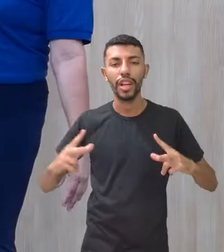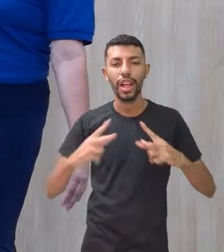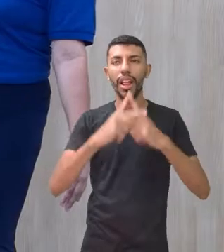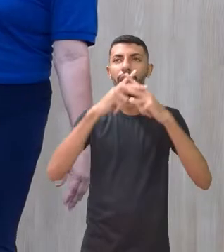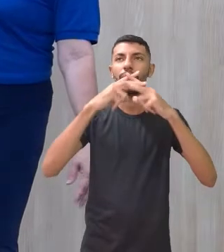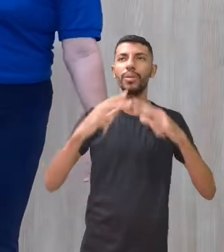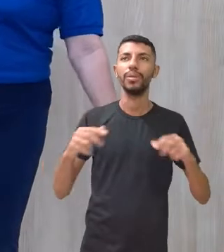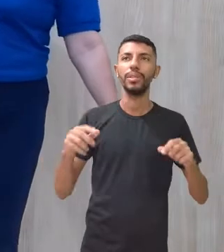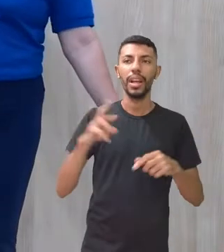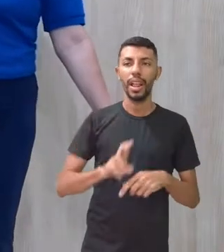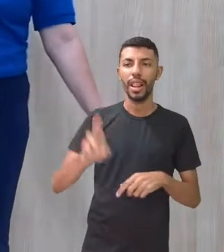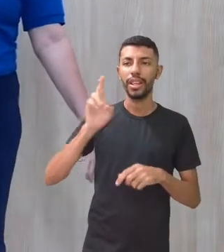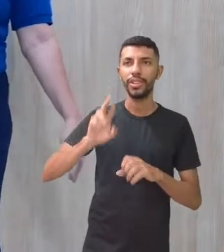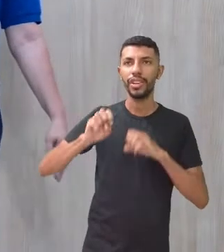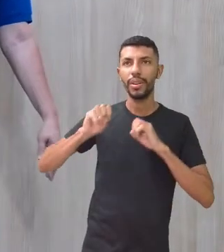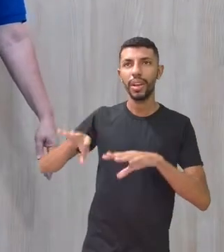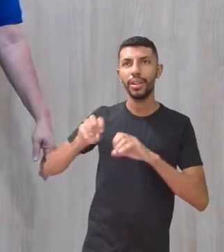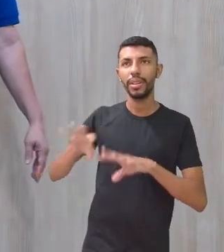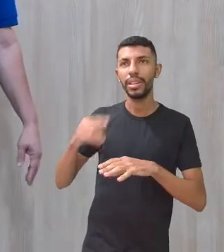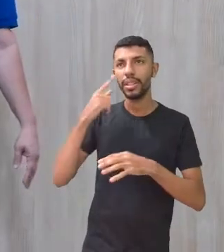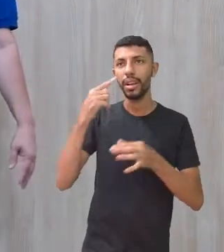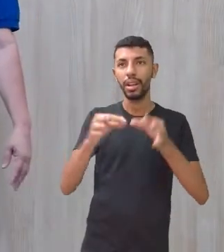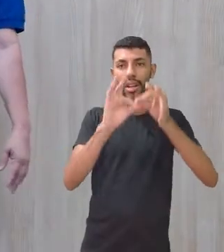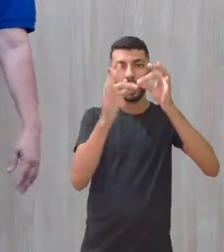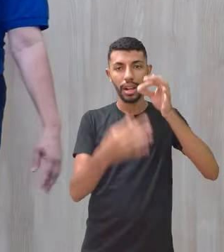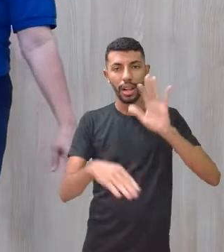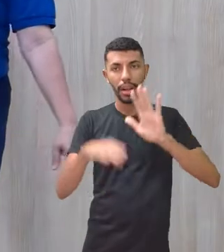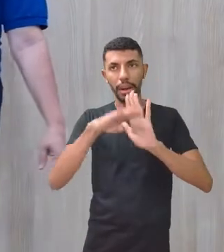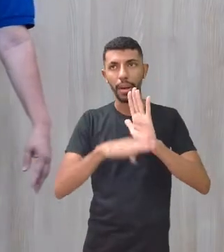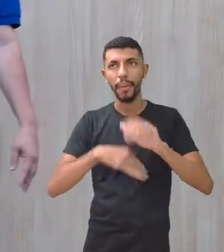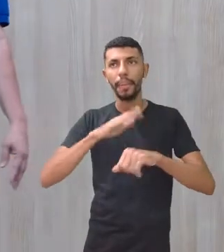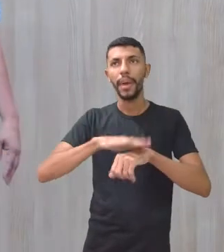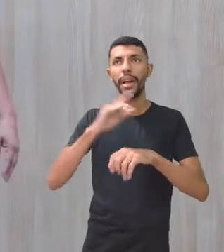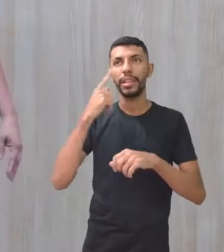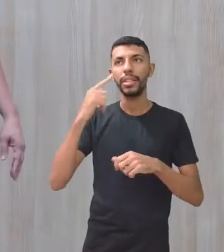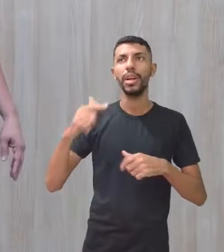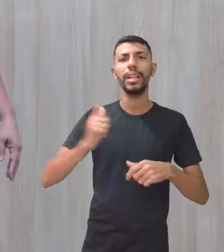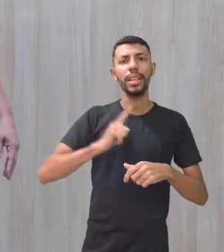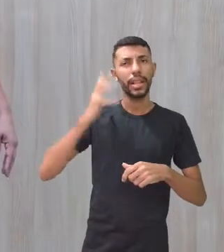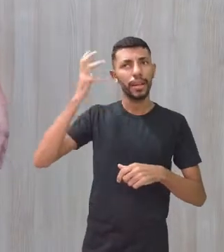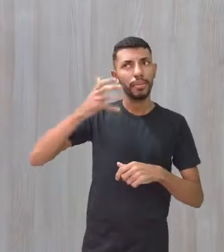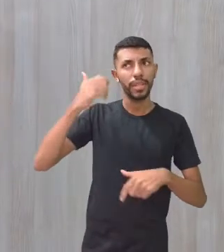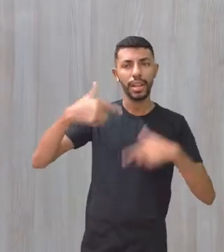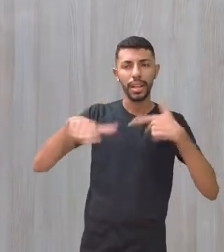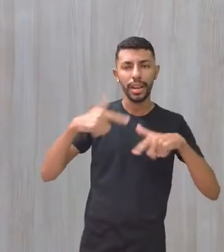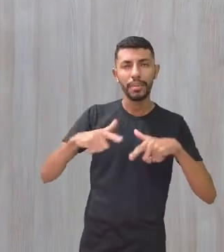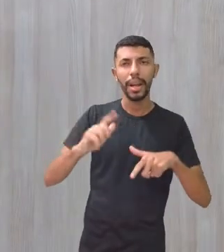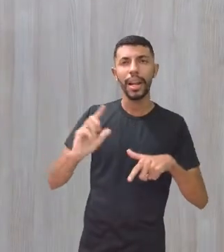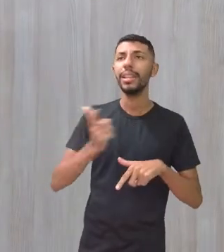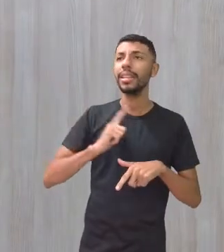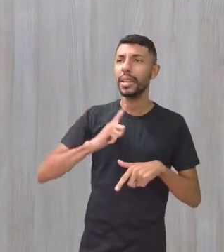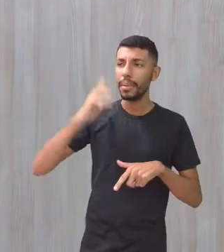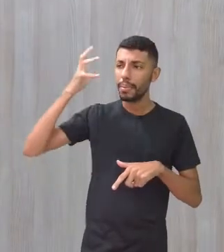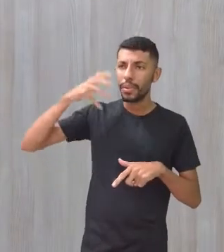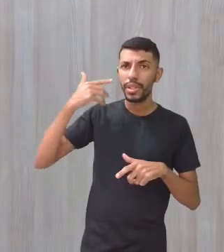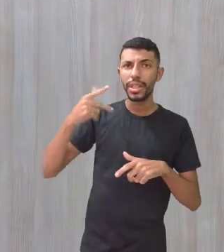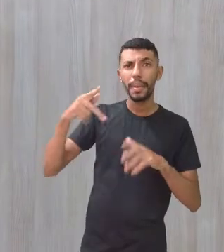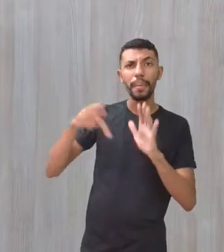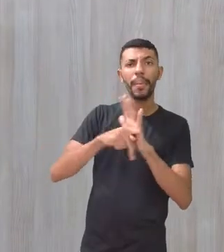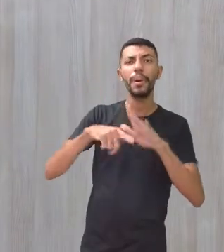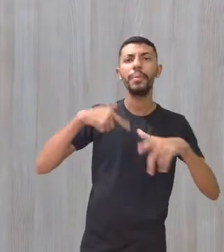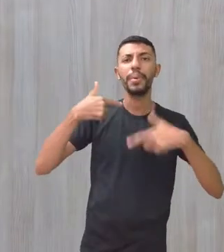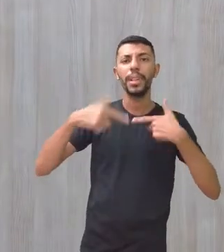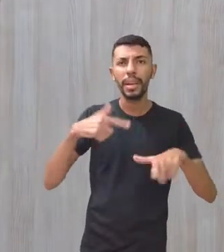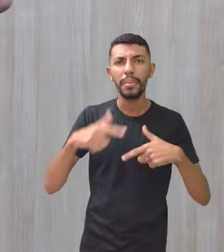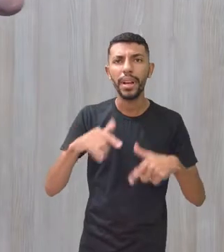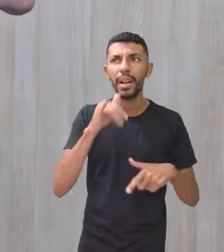religião e educação, e ampliei essa lista aqui, né? Tem música de trabalho. Vocês sabiam que existem música para trabalhar? Não é